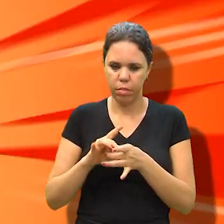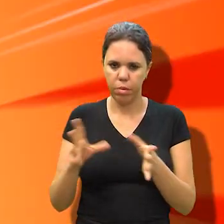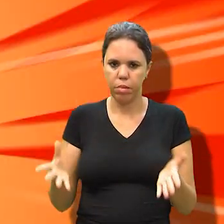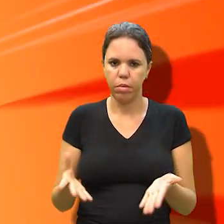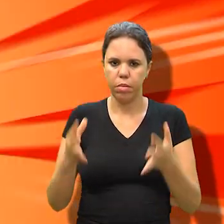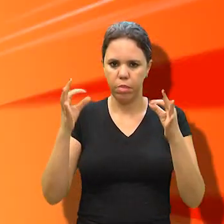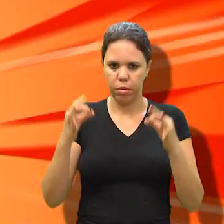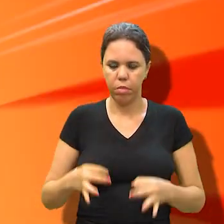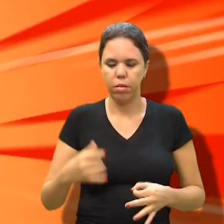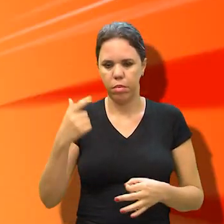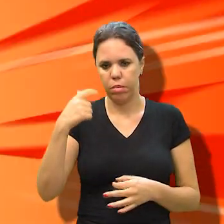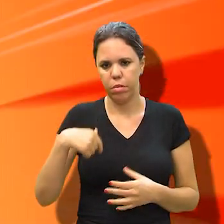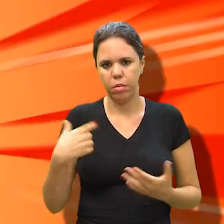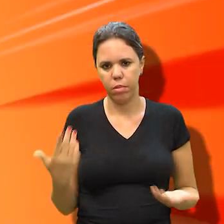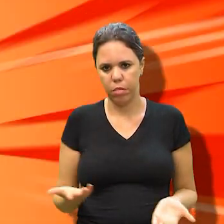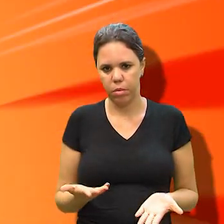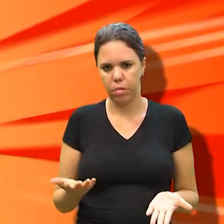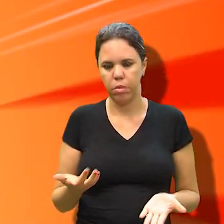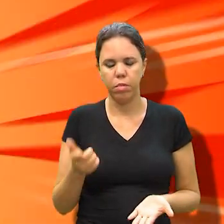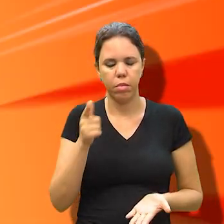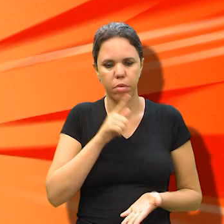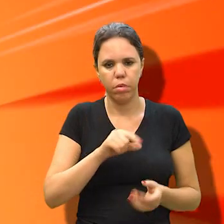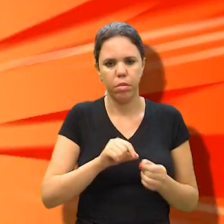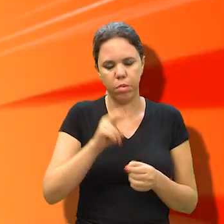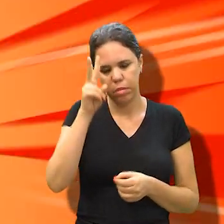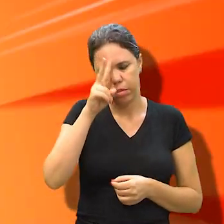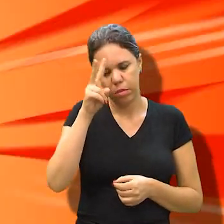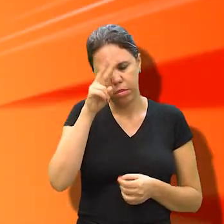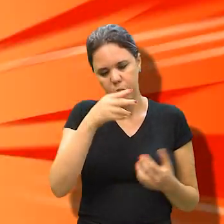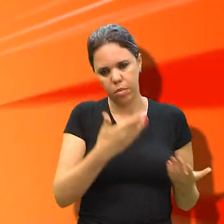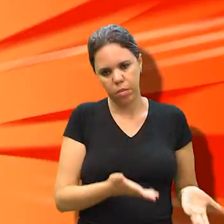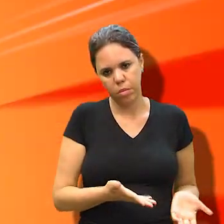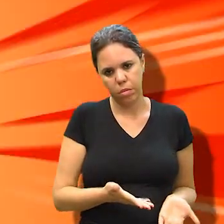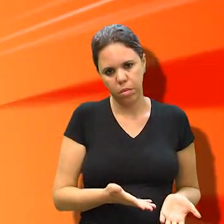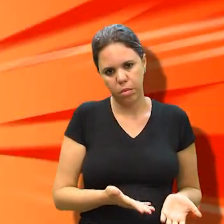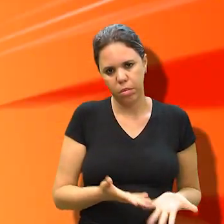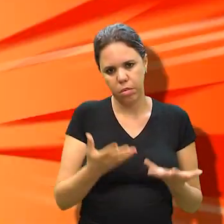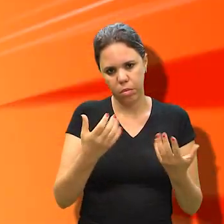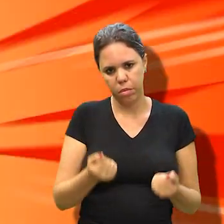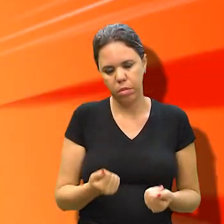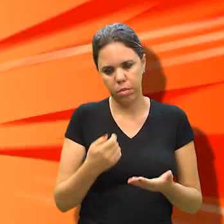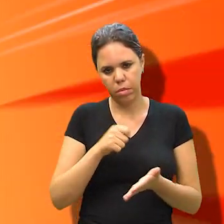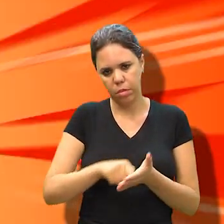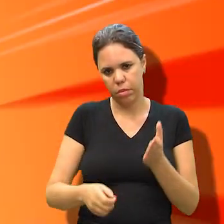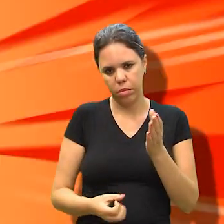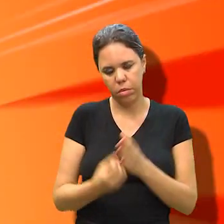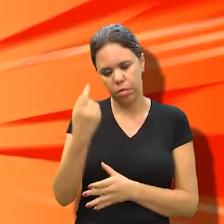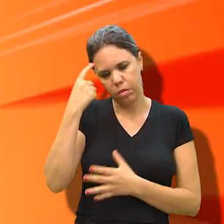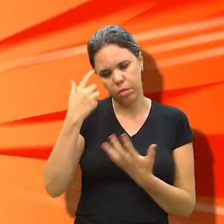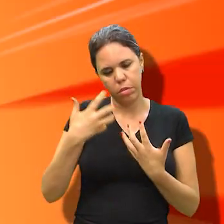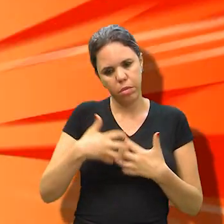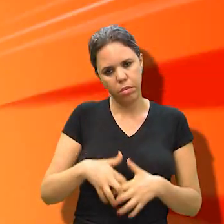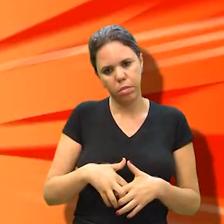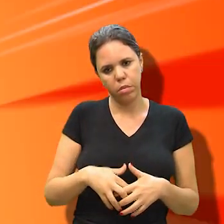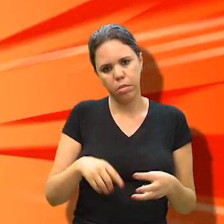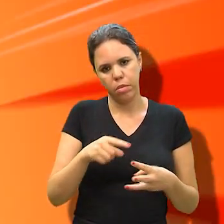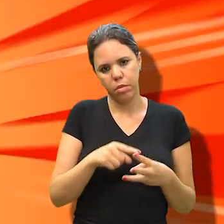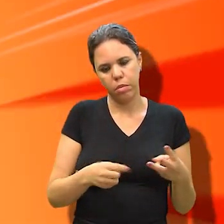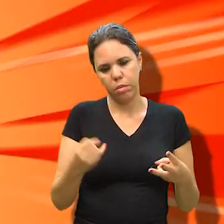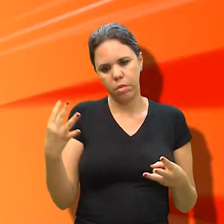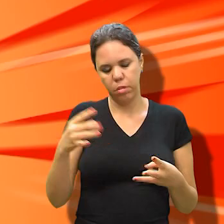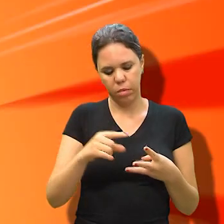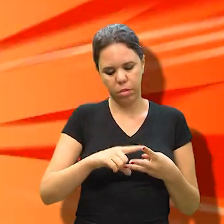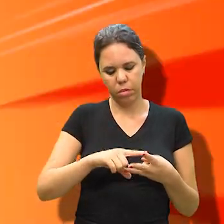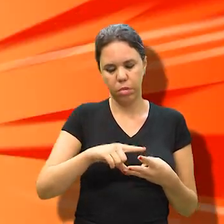ser bastante honesto com você, que quando eu concebi essa história, eu concebi ela pensando em